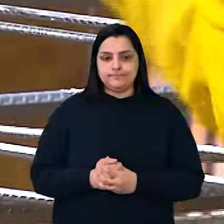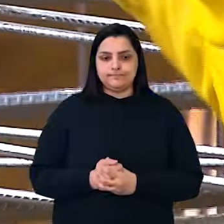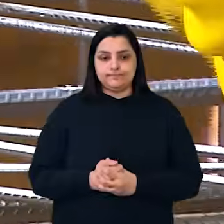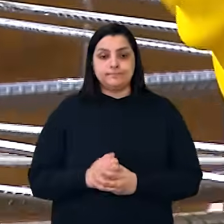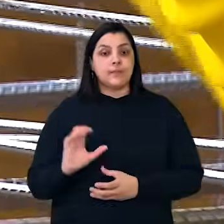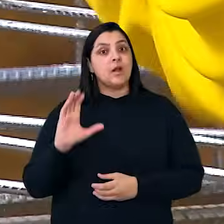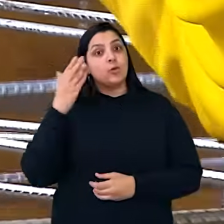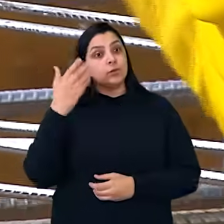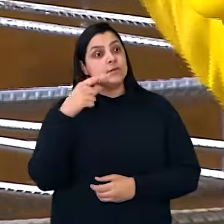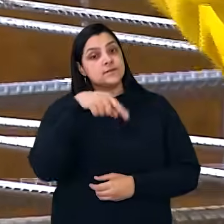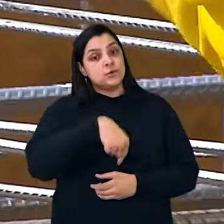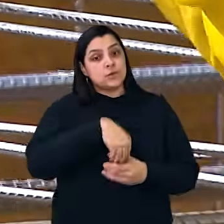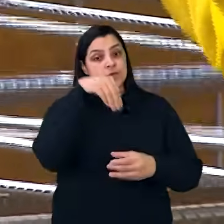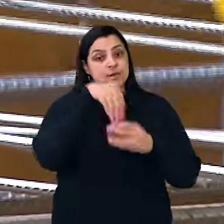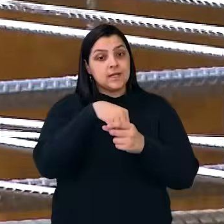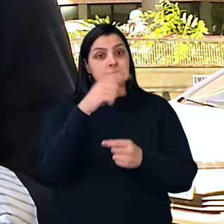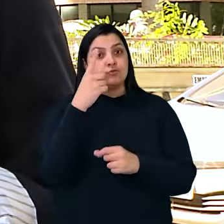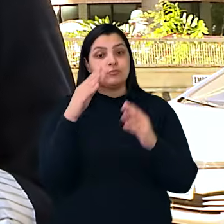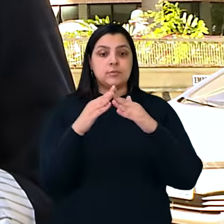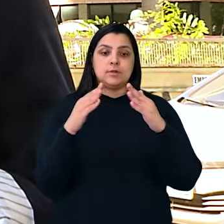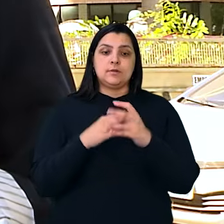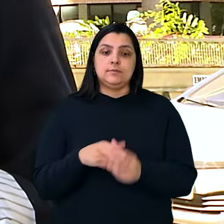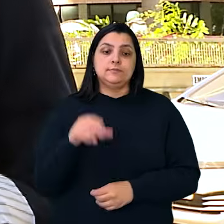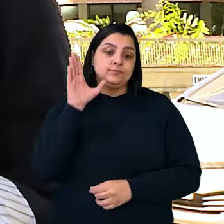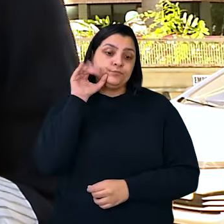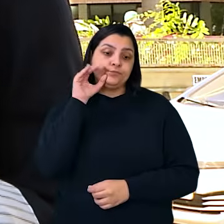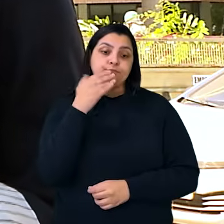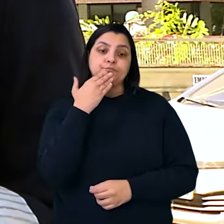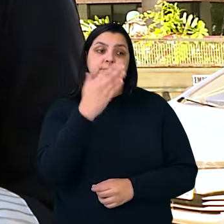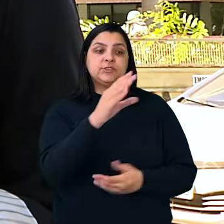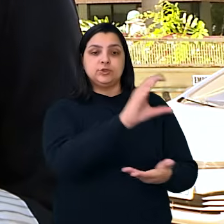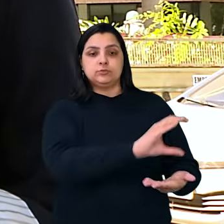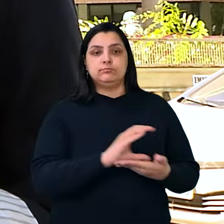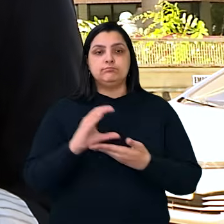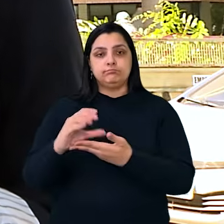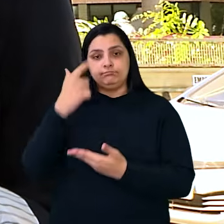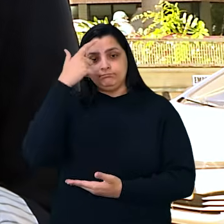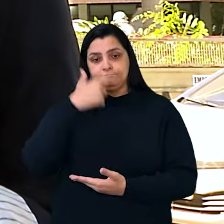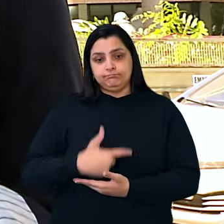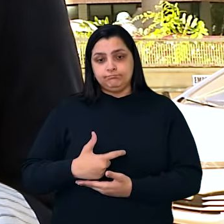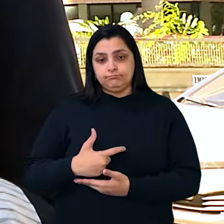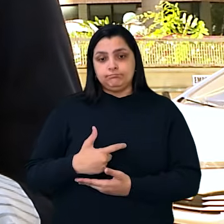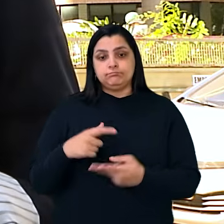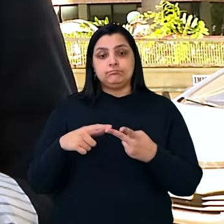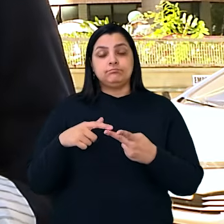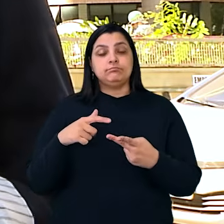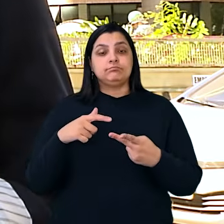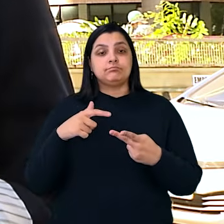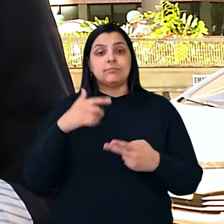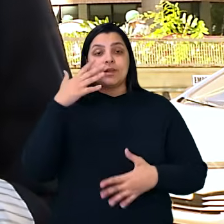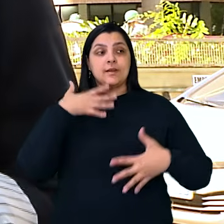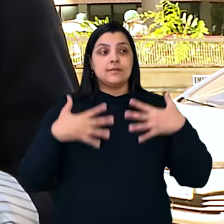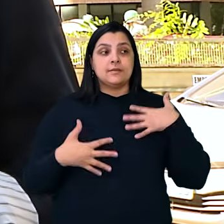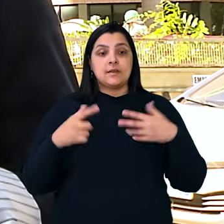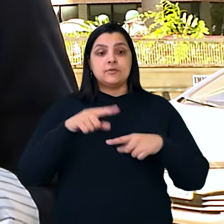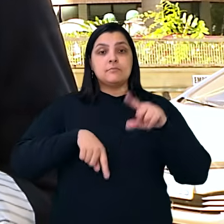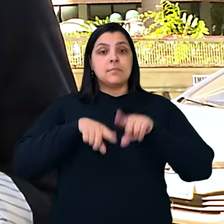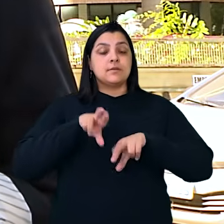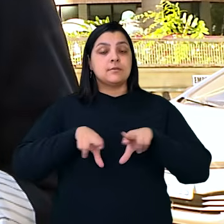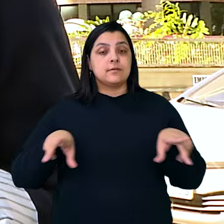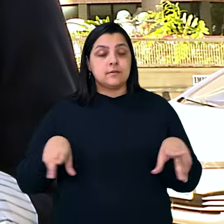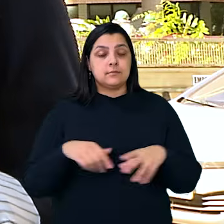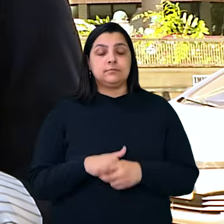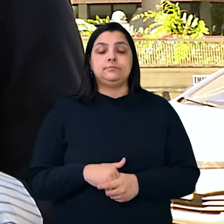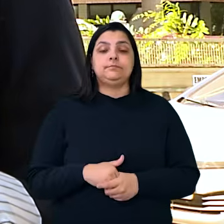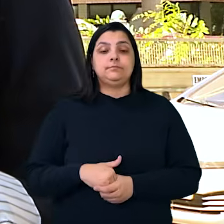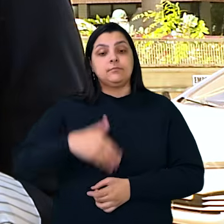acidente ocorreu em um desses imóveis. O trabalhador pediu indenização por danos morais, estéticos e